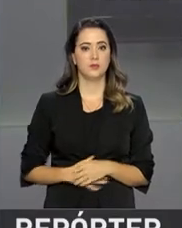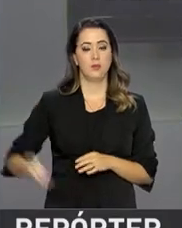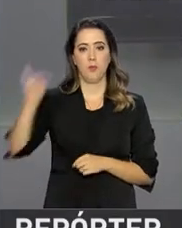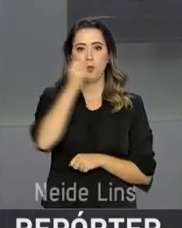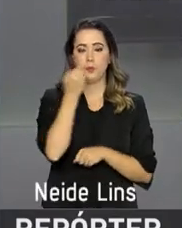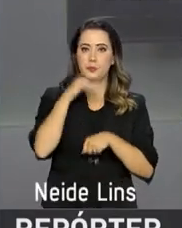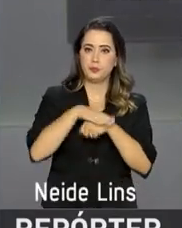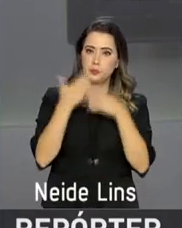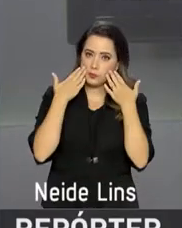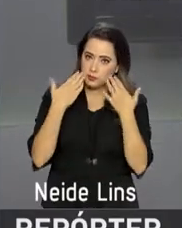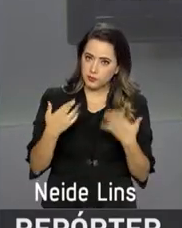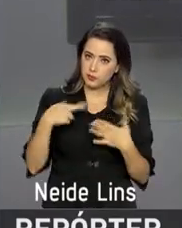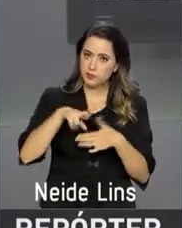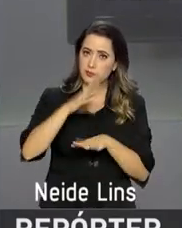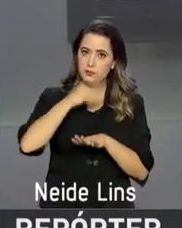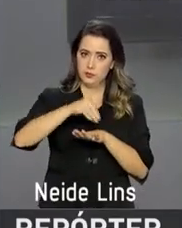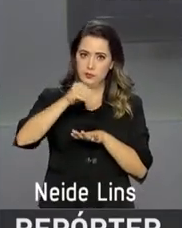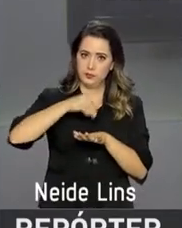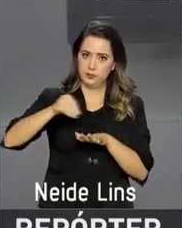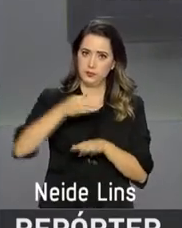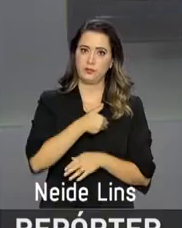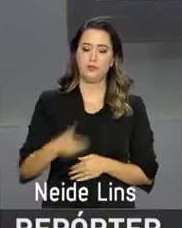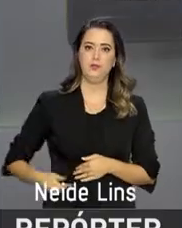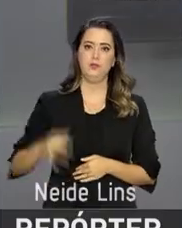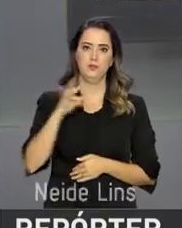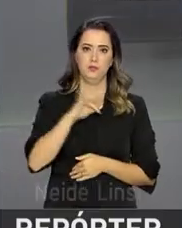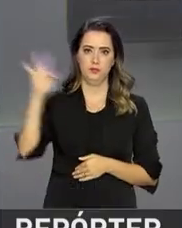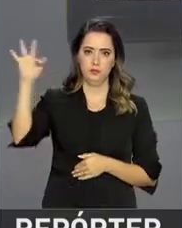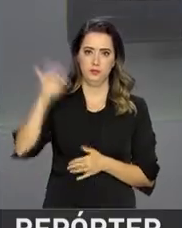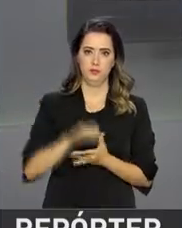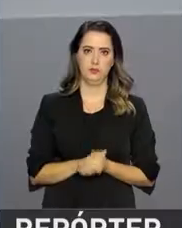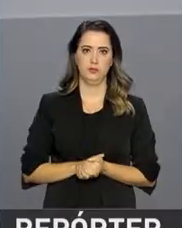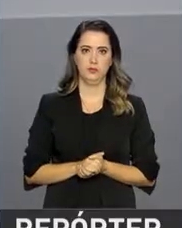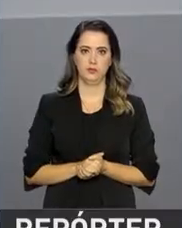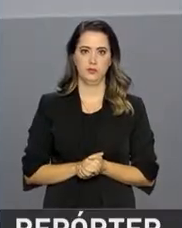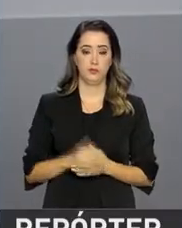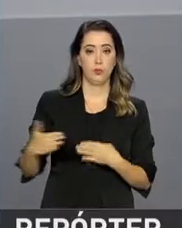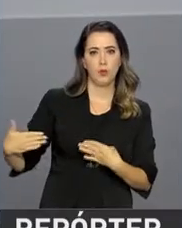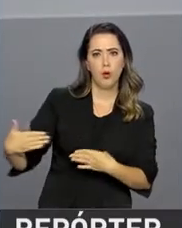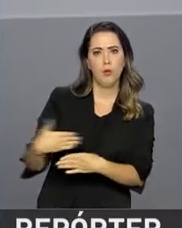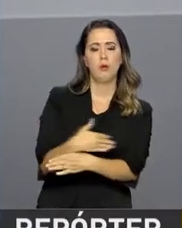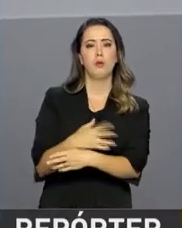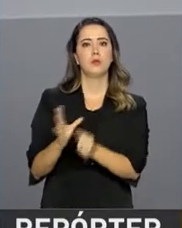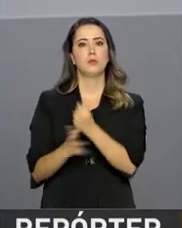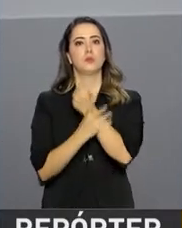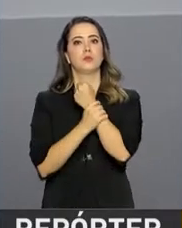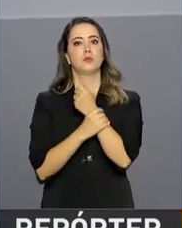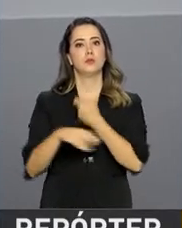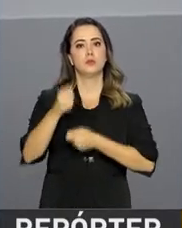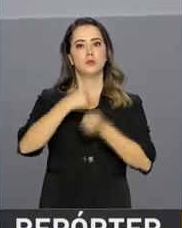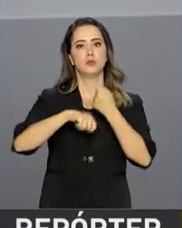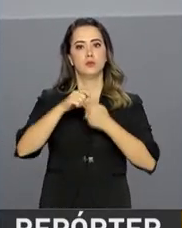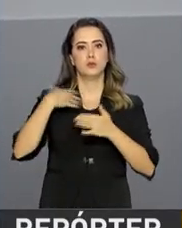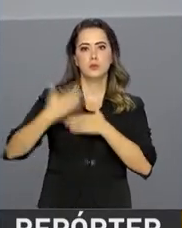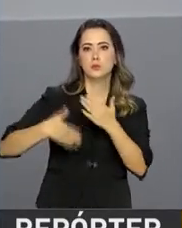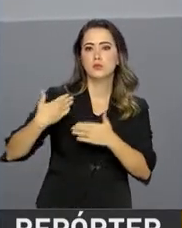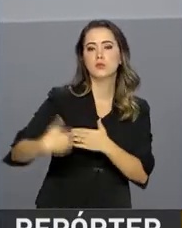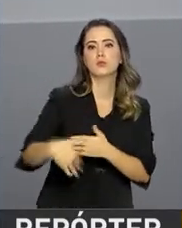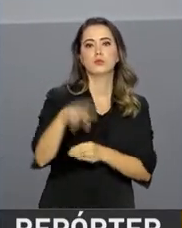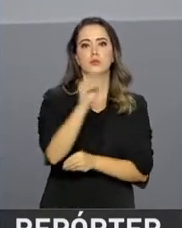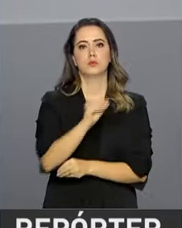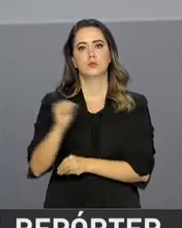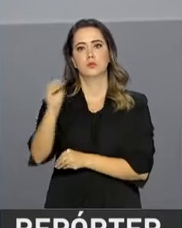Olá, boa noite. Começa agora o Repórter NBR com as notícias do governo federal. Fronteiras, segurança,